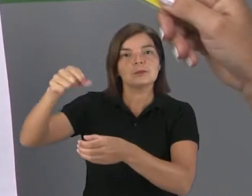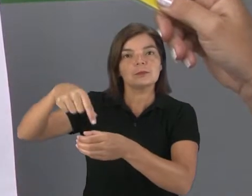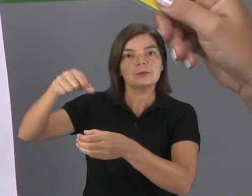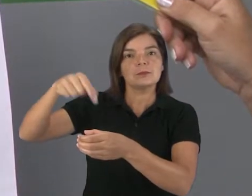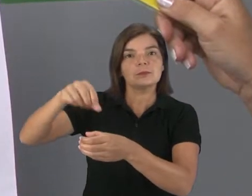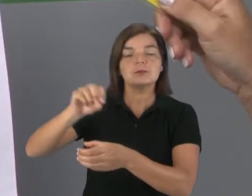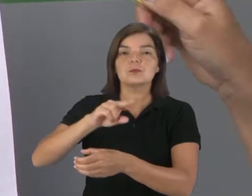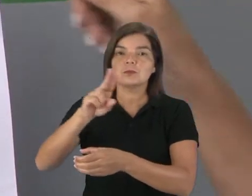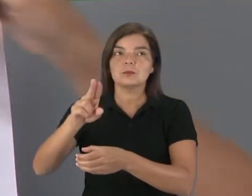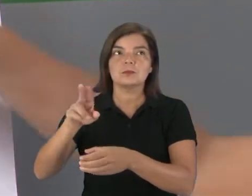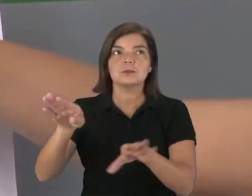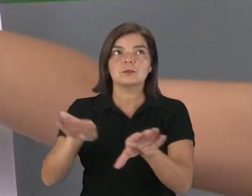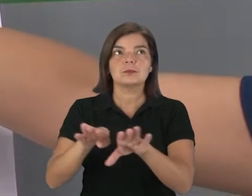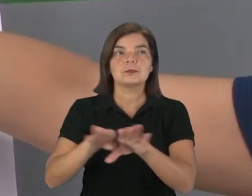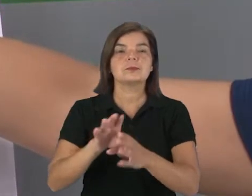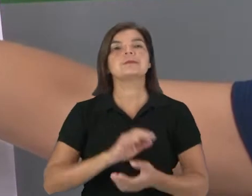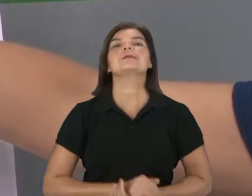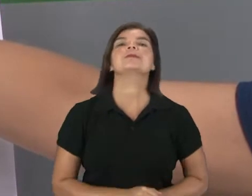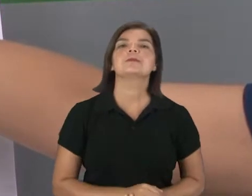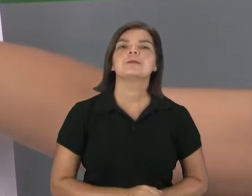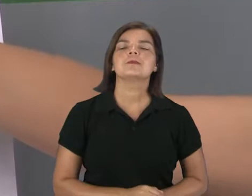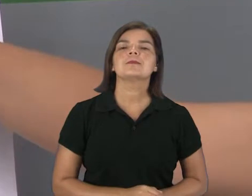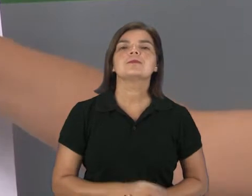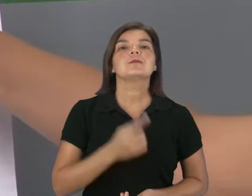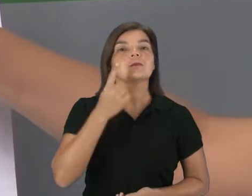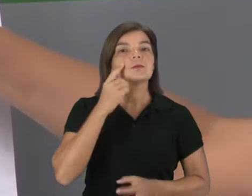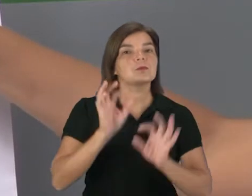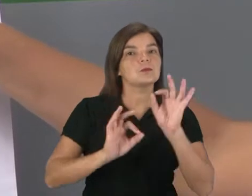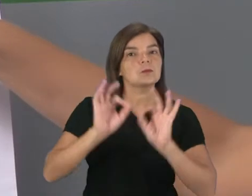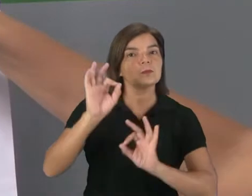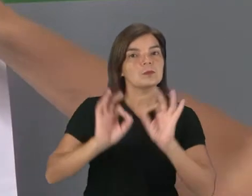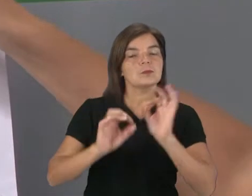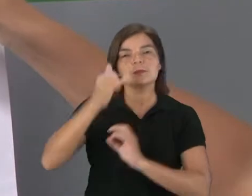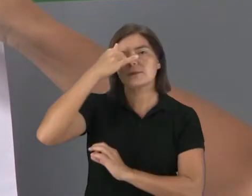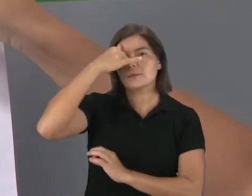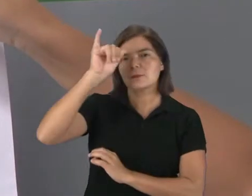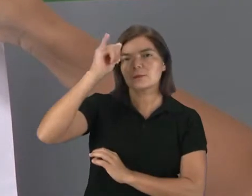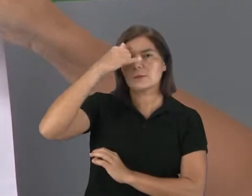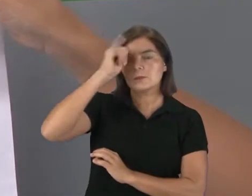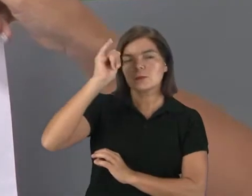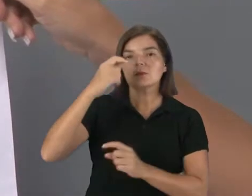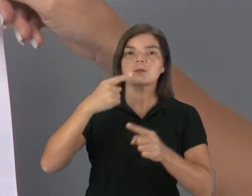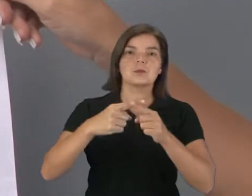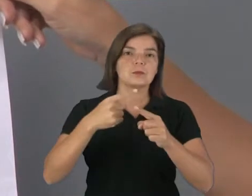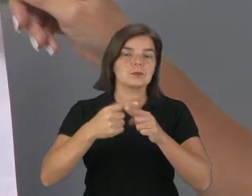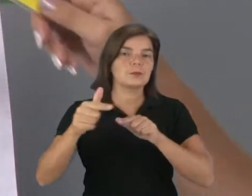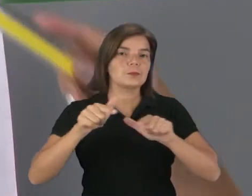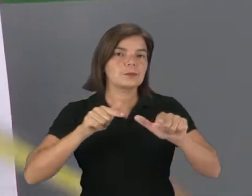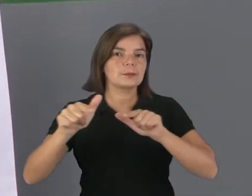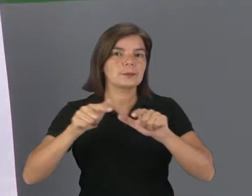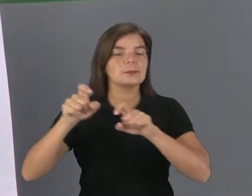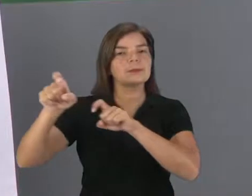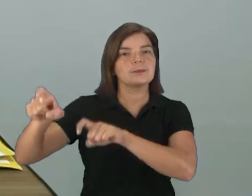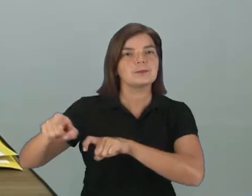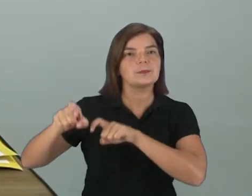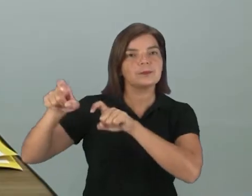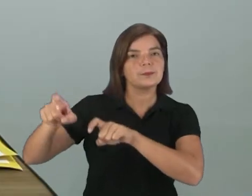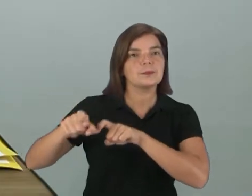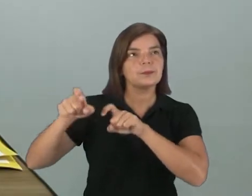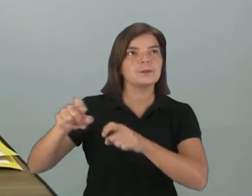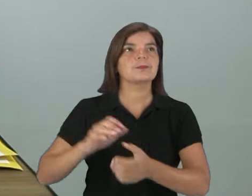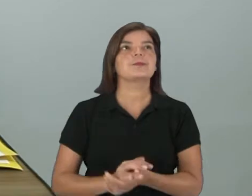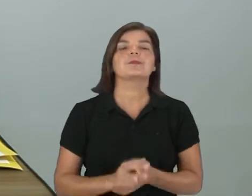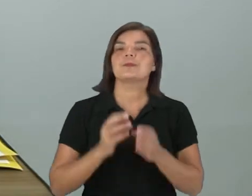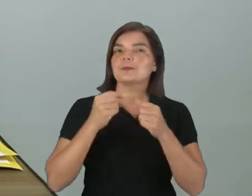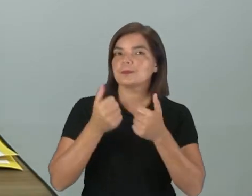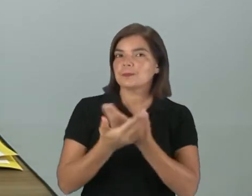agricultura ou da pecuária, plantados e criados por trabalhadores rurais. Muito